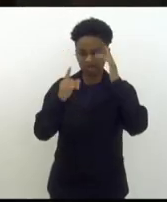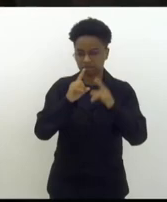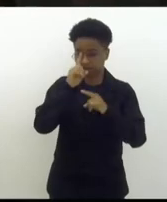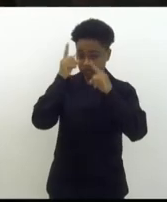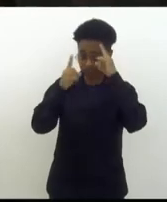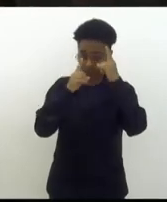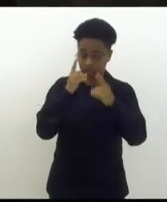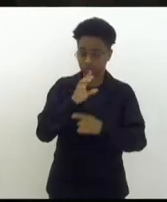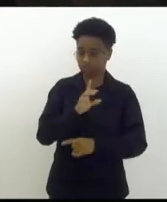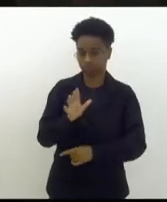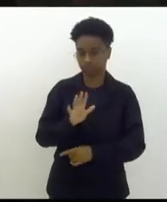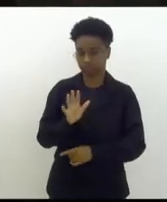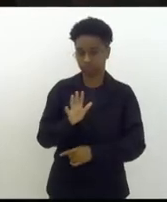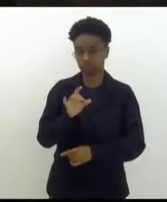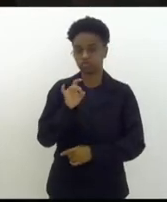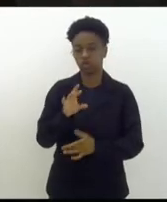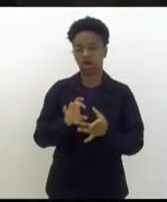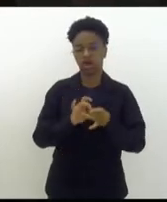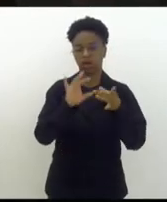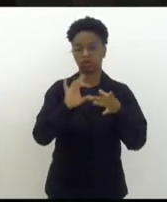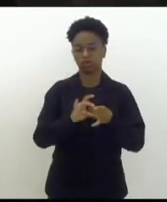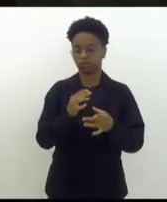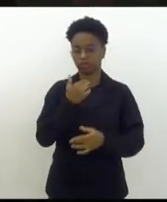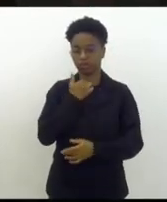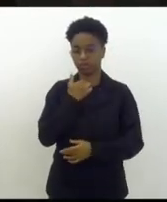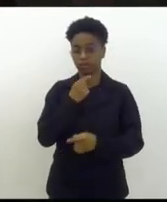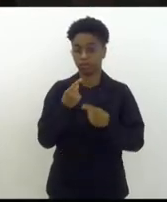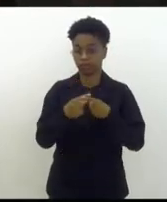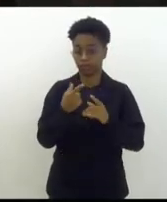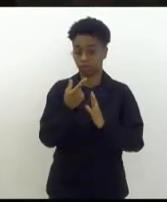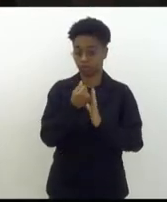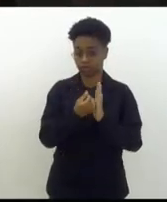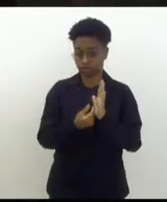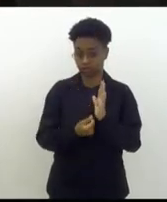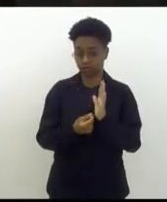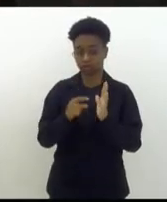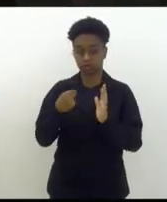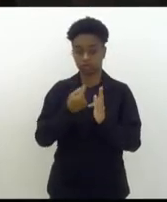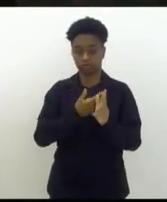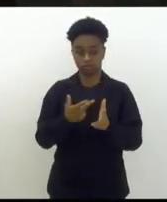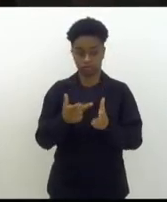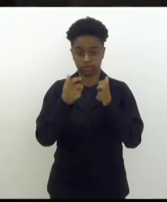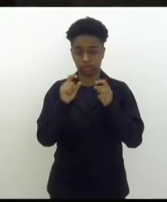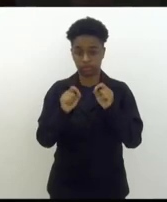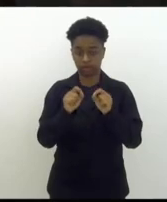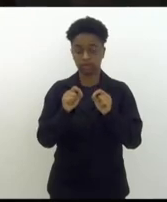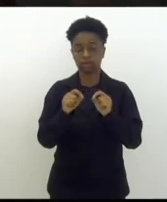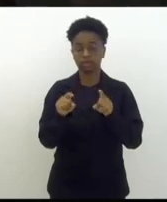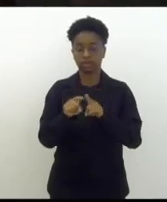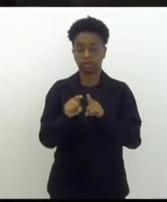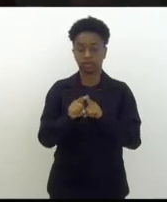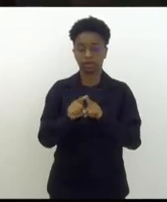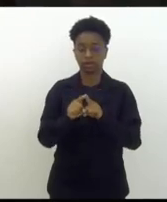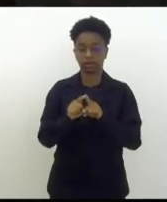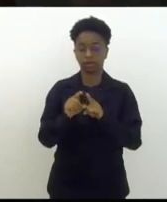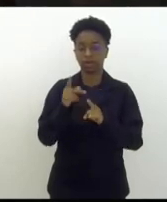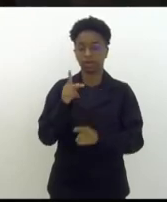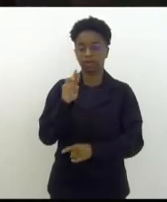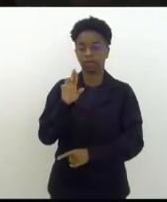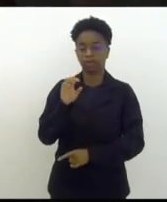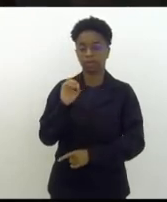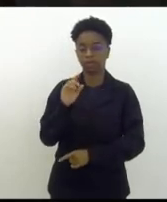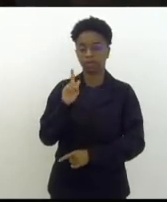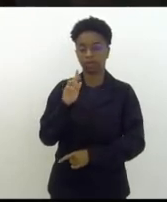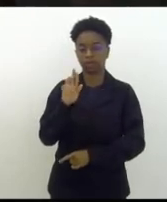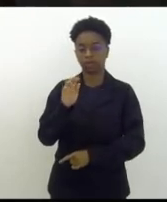algo meramente autorizativo porque o orçamento numa leitura atual ele também é programático o que isso quer dizer